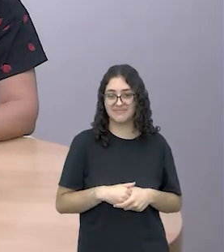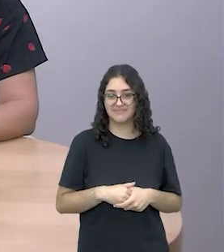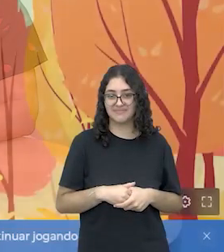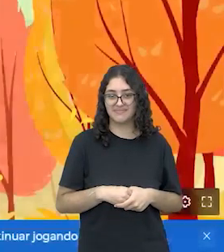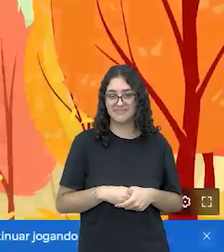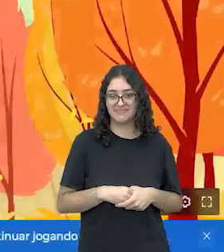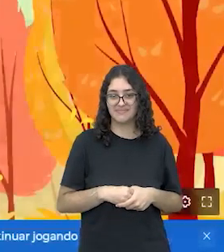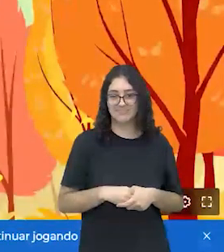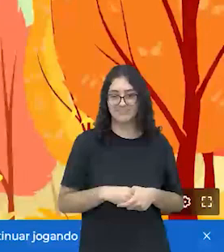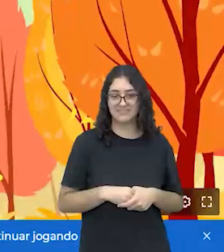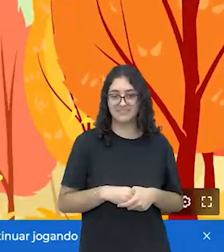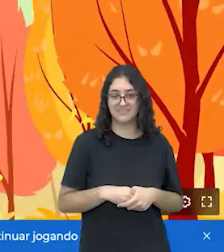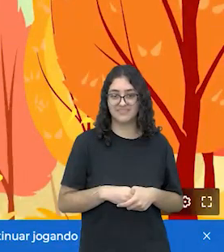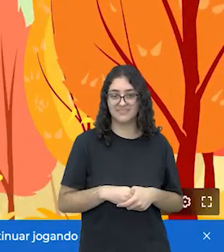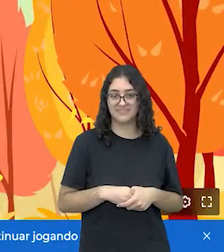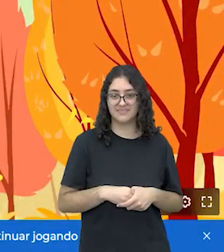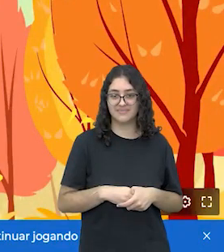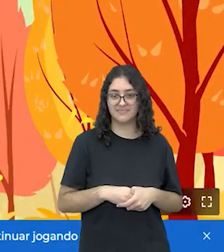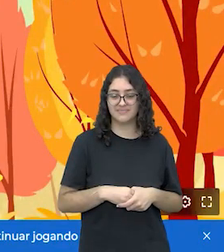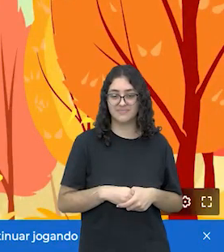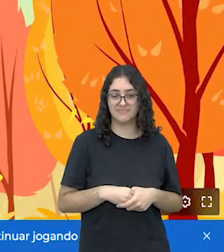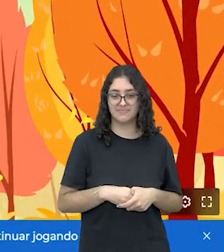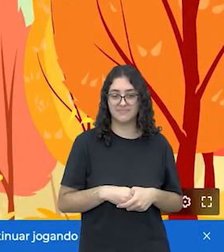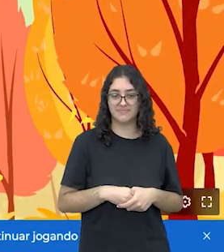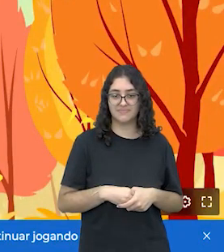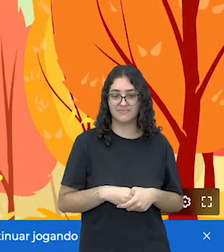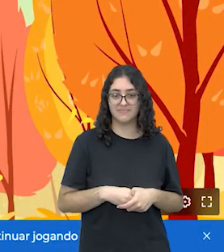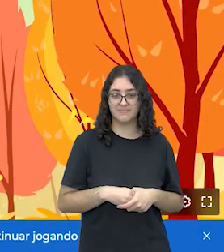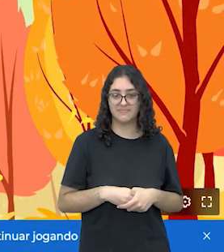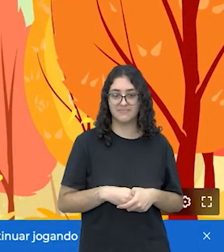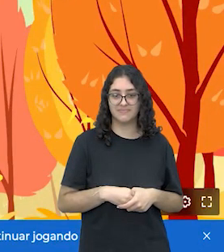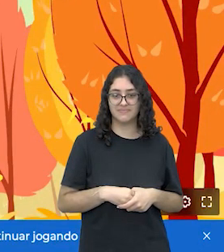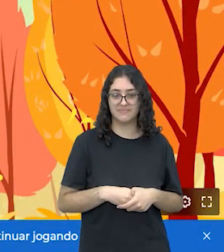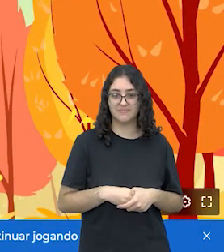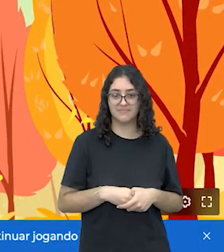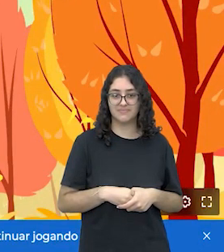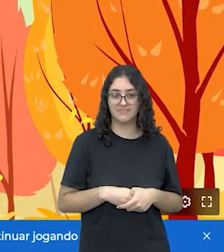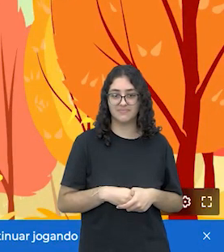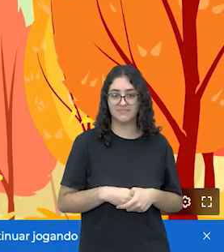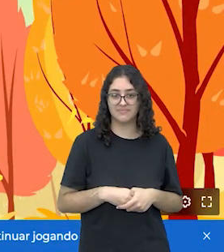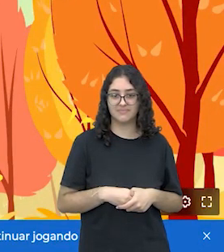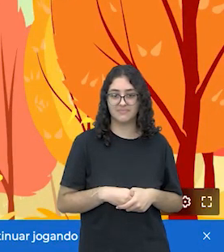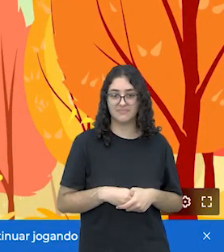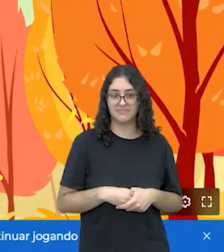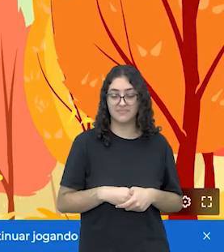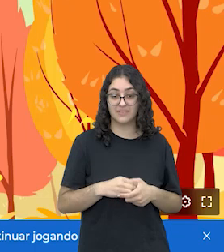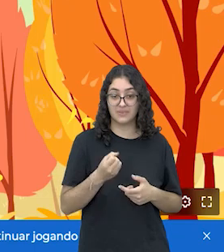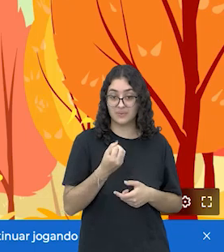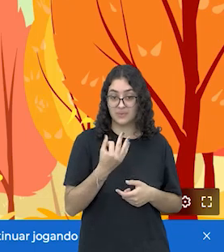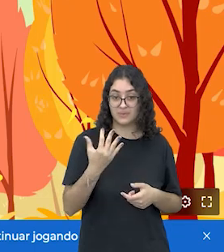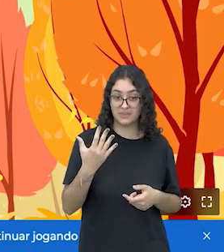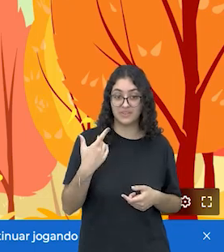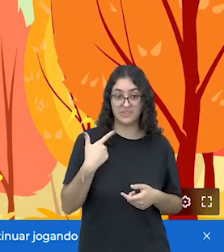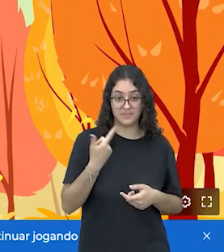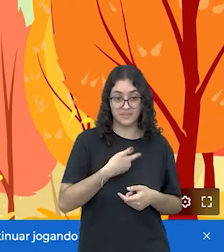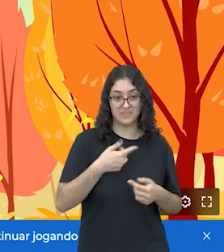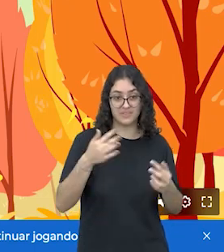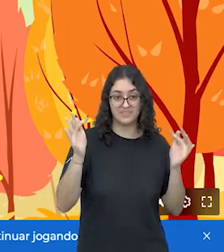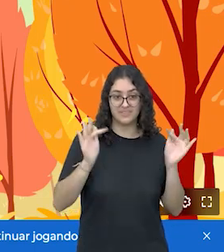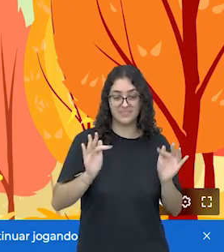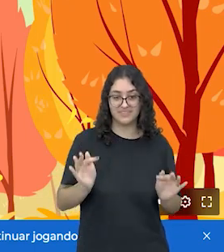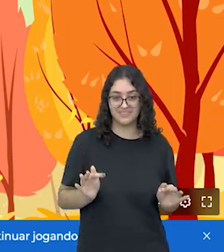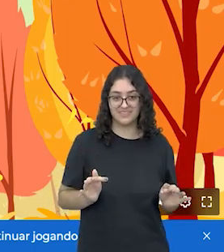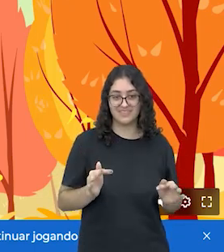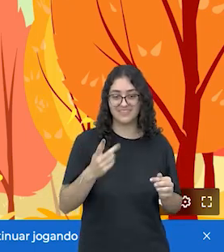Ah lá, a Fran já colocou. Está colocando ali. Olha quantos. A gente fica feliz quando